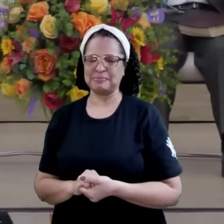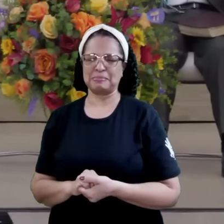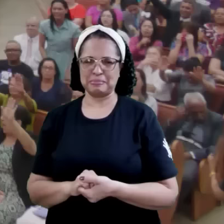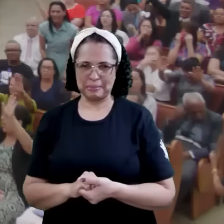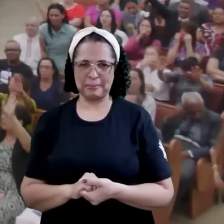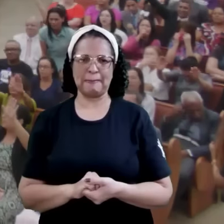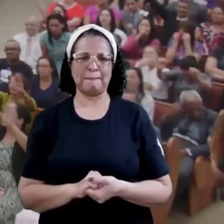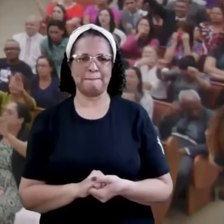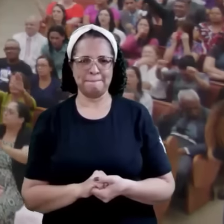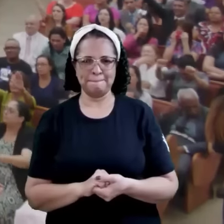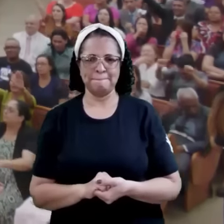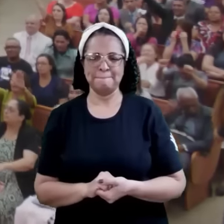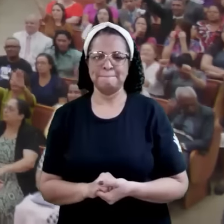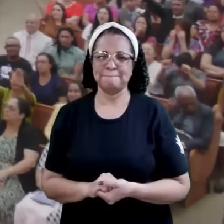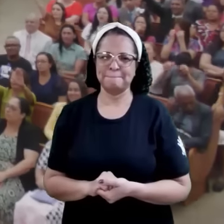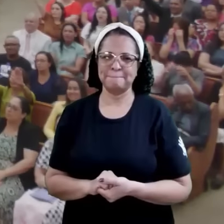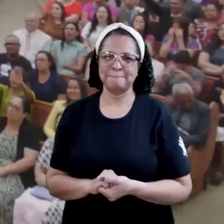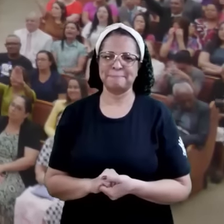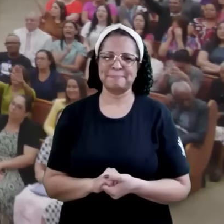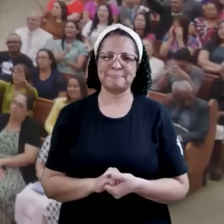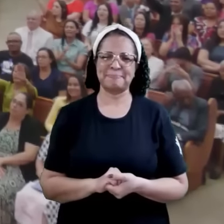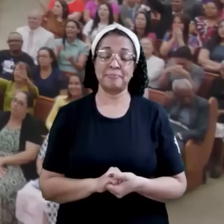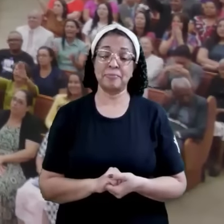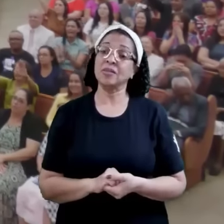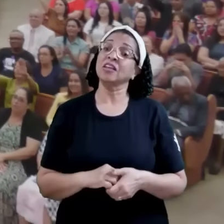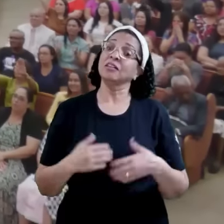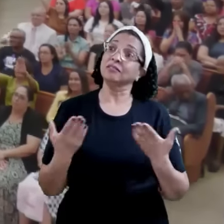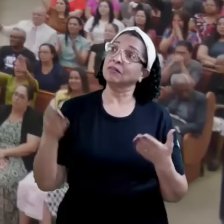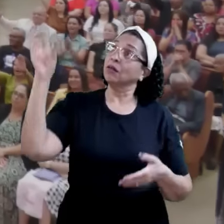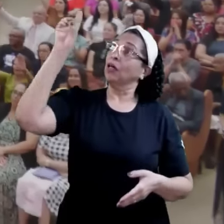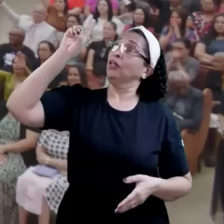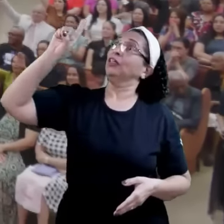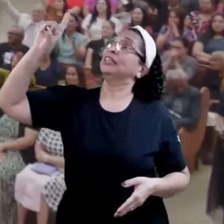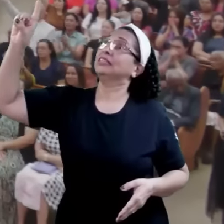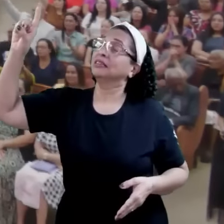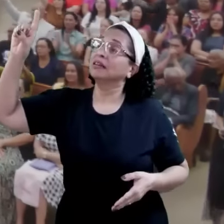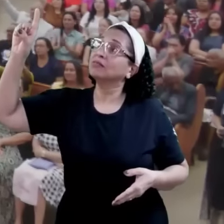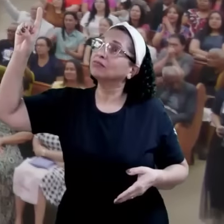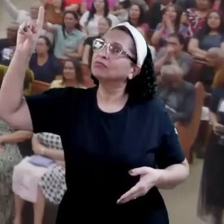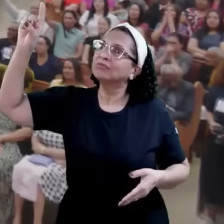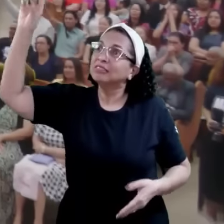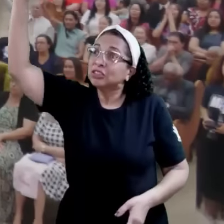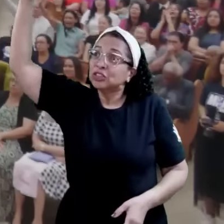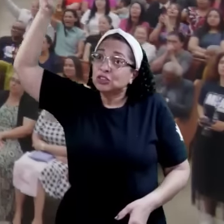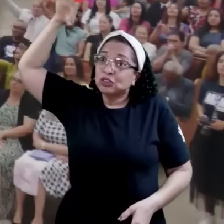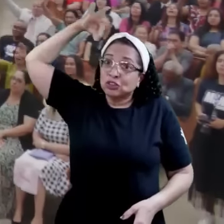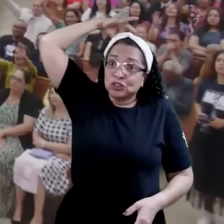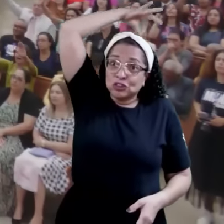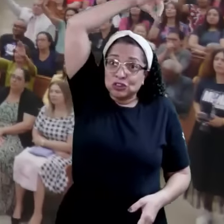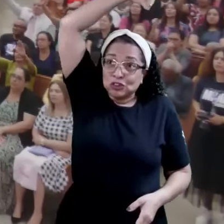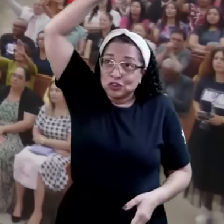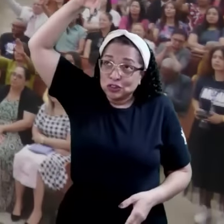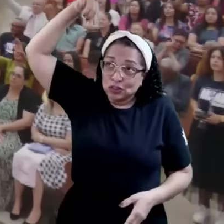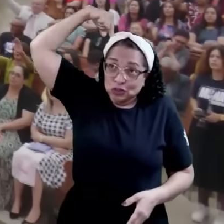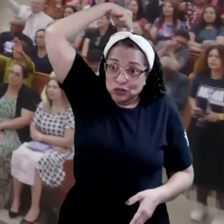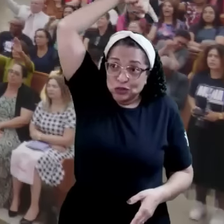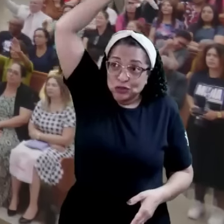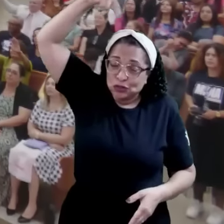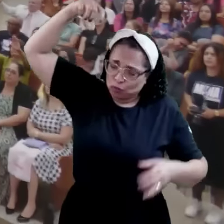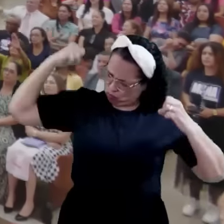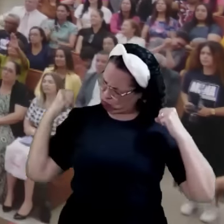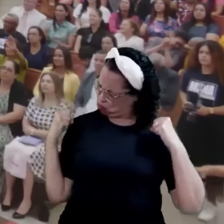ca Se ele quiser ele renova Agora se ele quiser ele batiza Agora se ele colocar um idioma no naa a boca